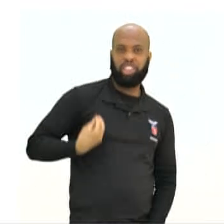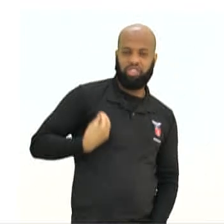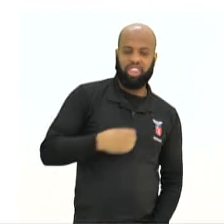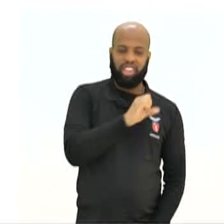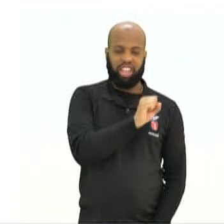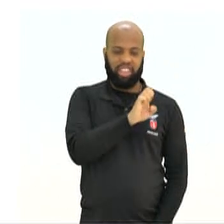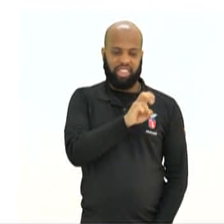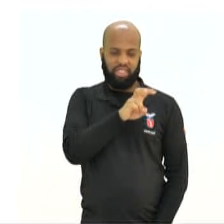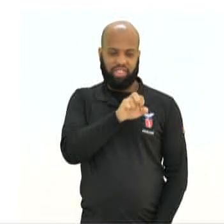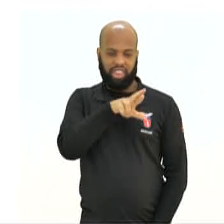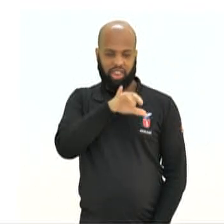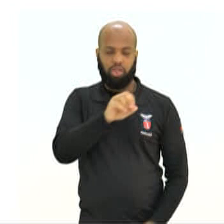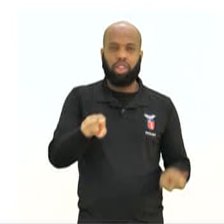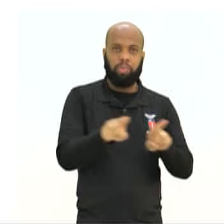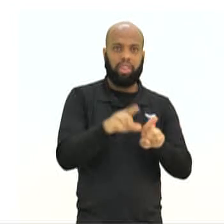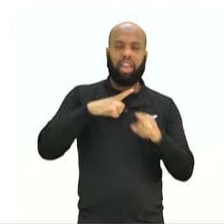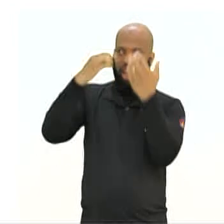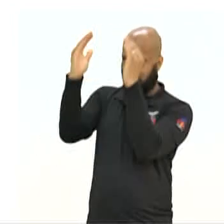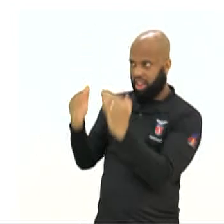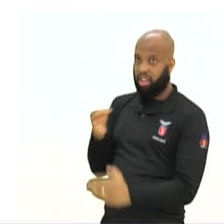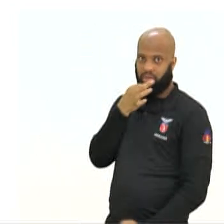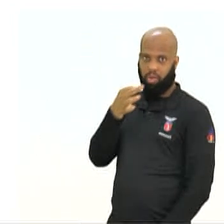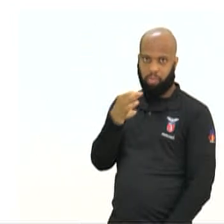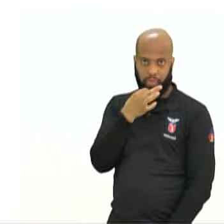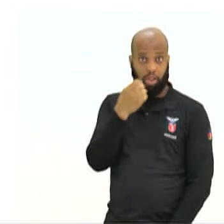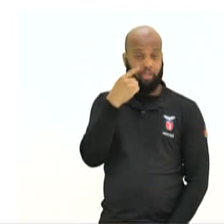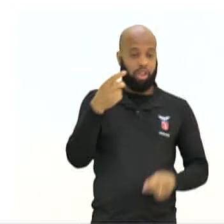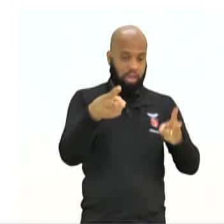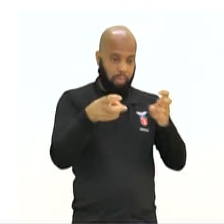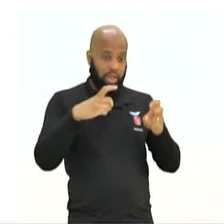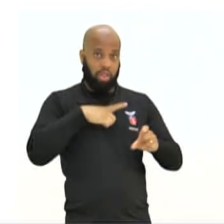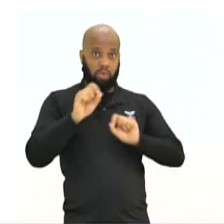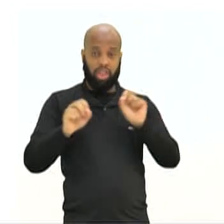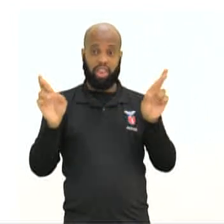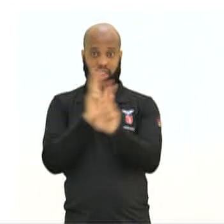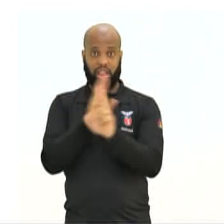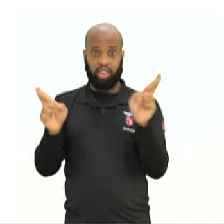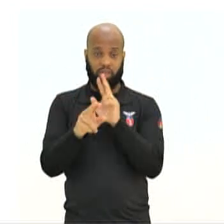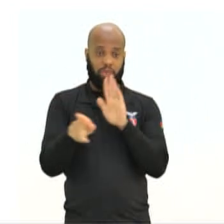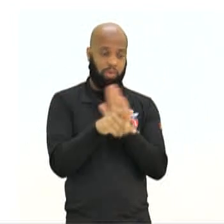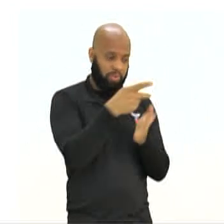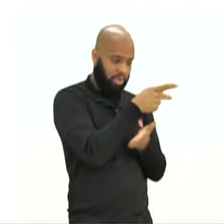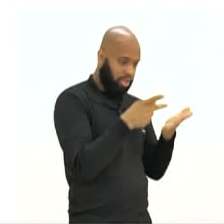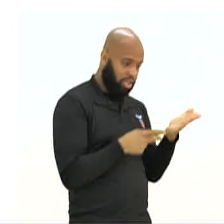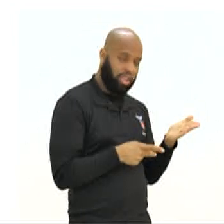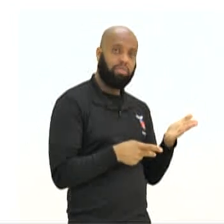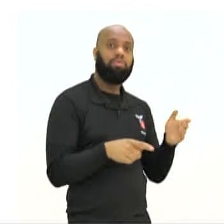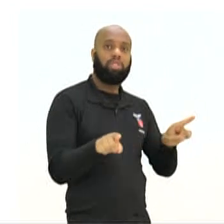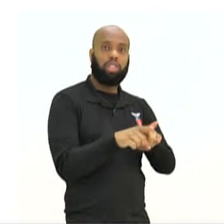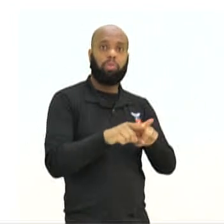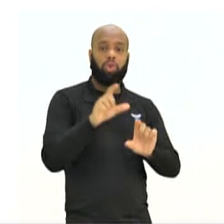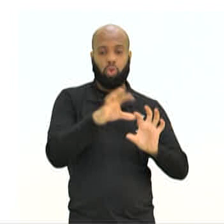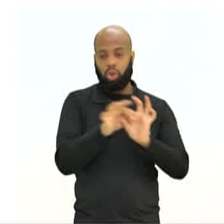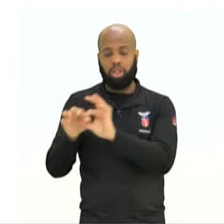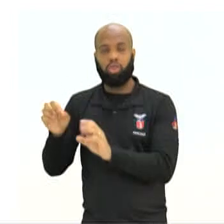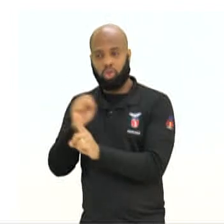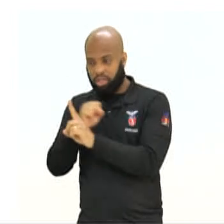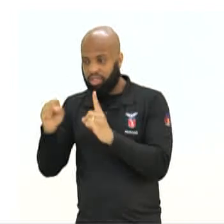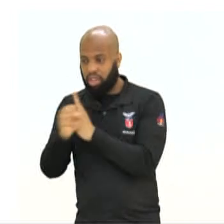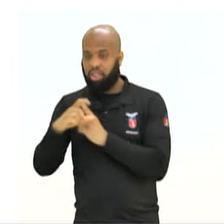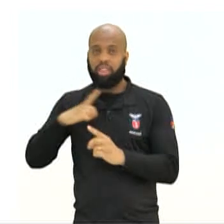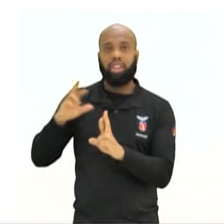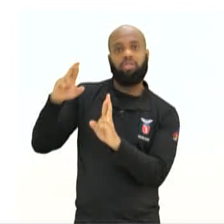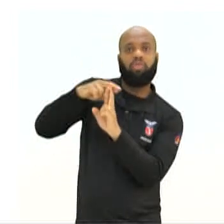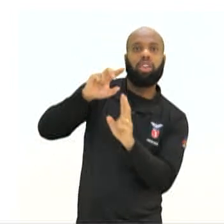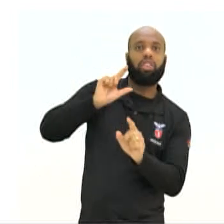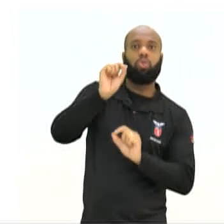análise crítica, texto 2, acabamos de ver, observa-se que a relação entre o texto poético e o contexto social a que ele faz referência aponta